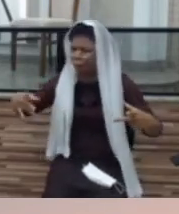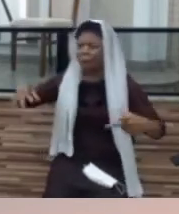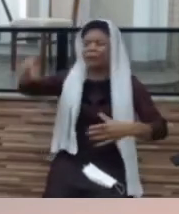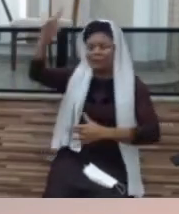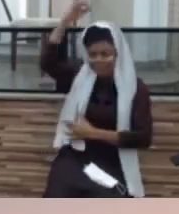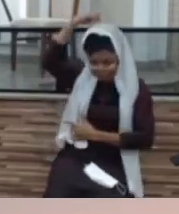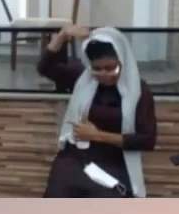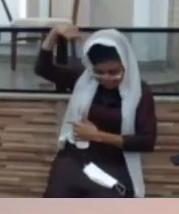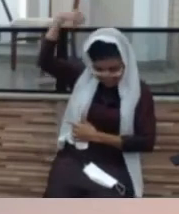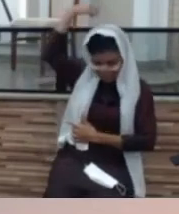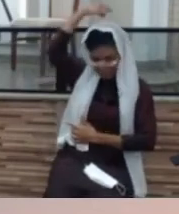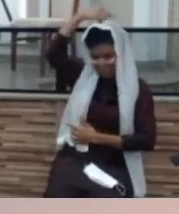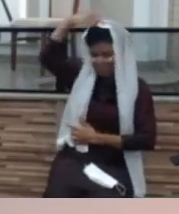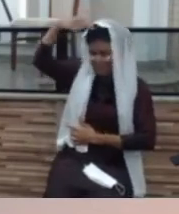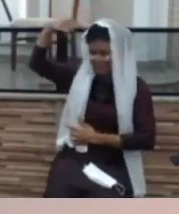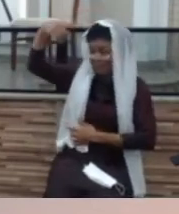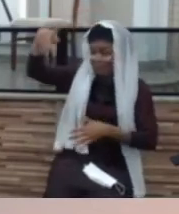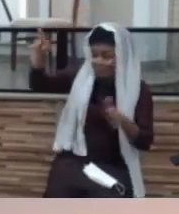Deus.